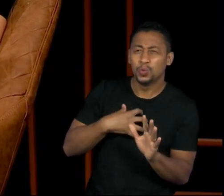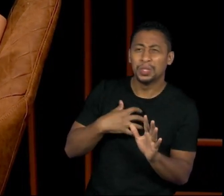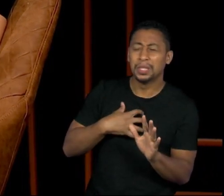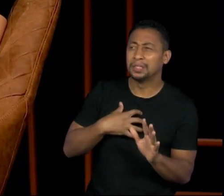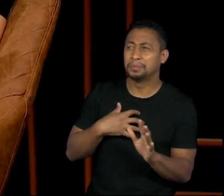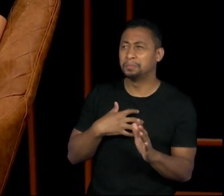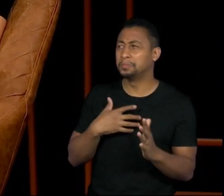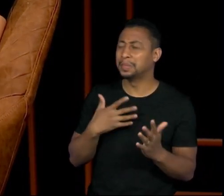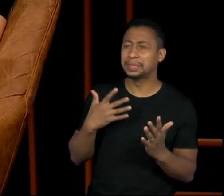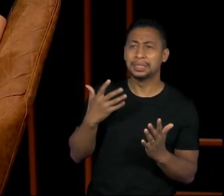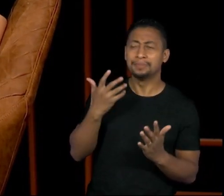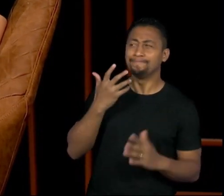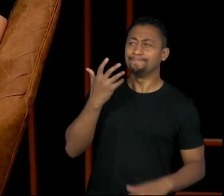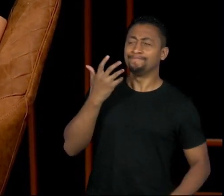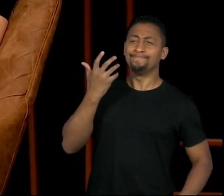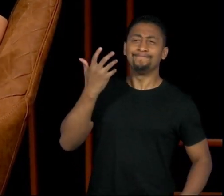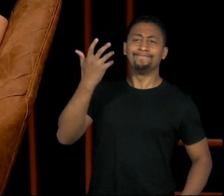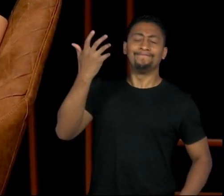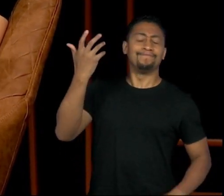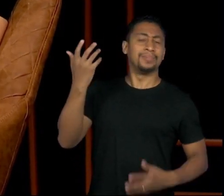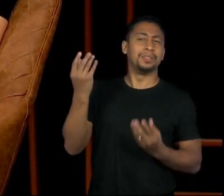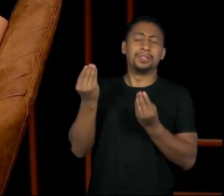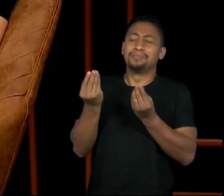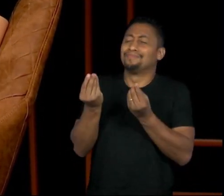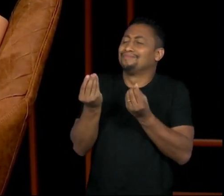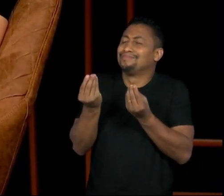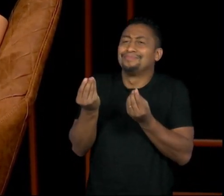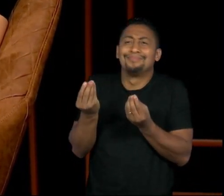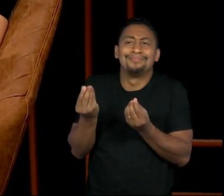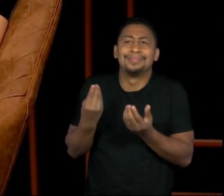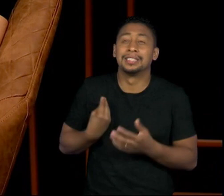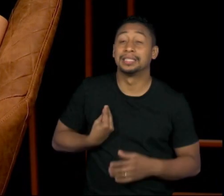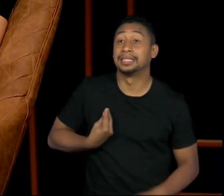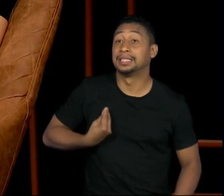que captura a essência da vida